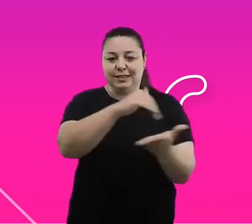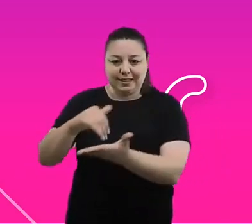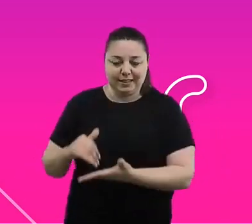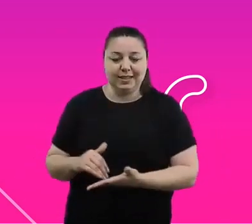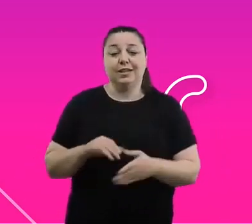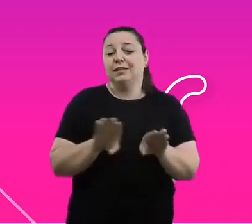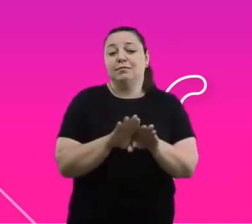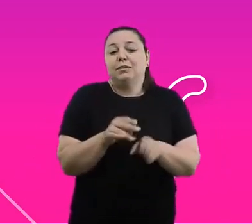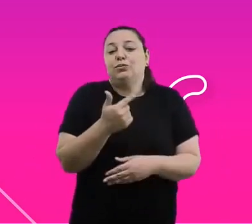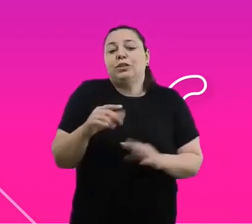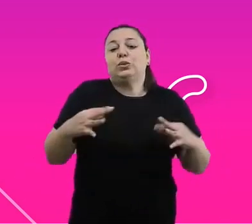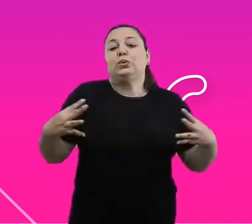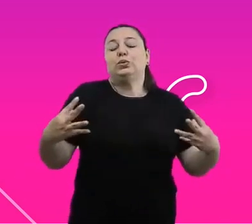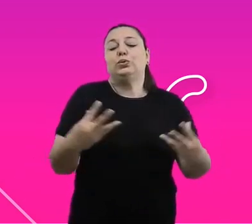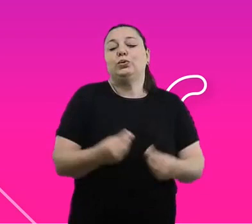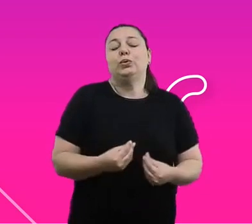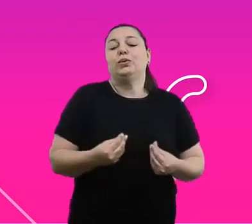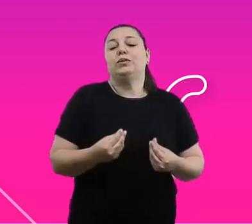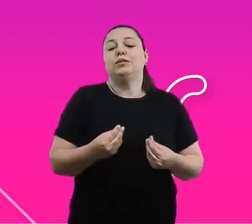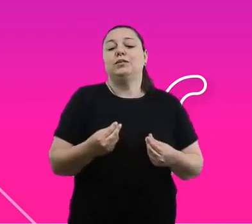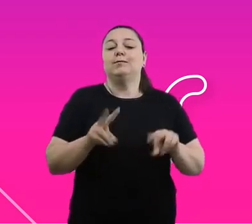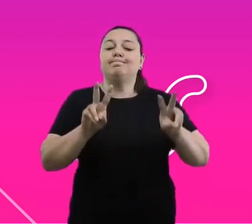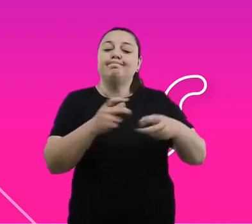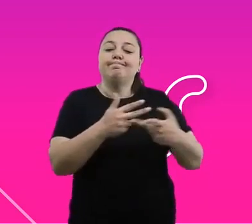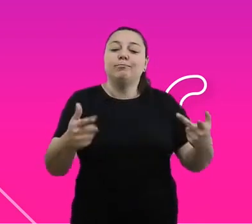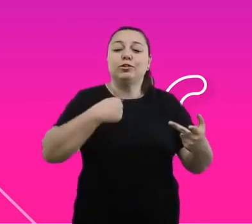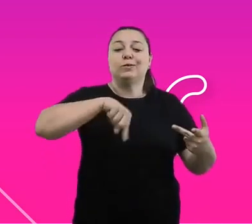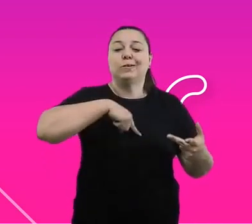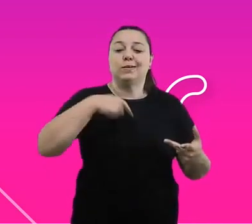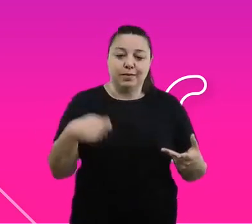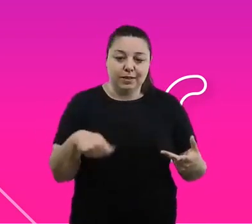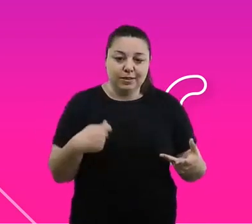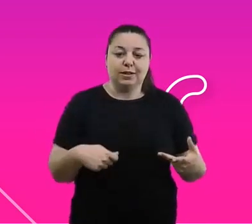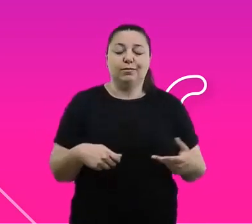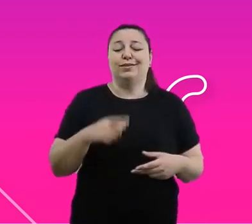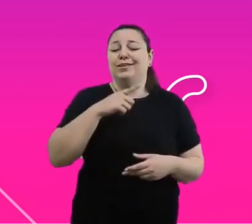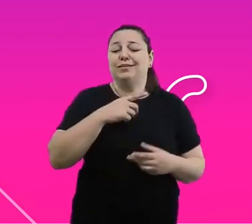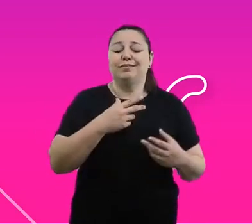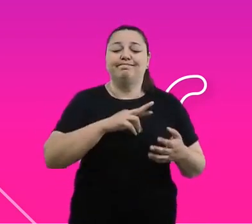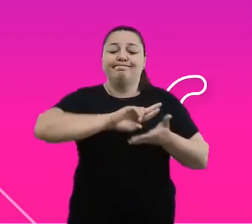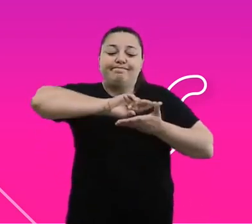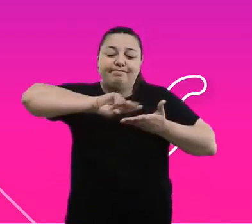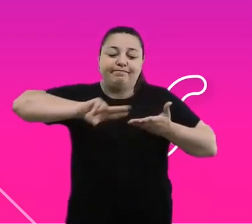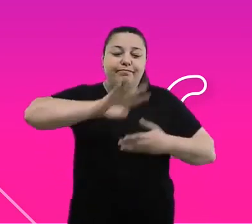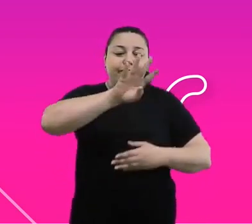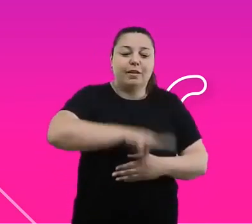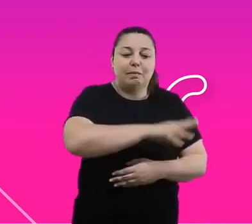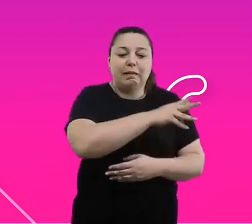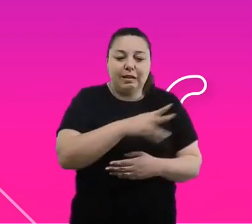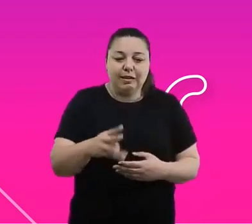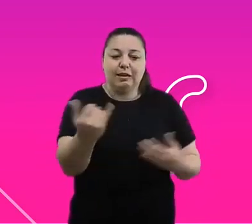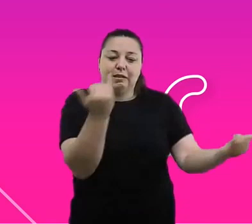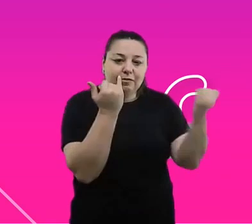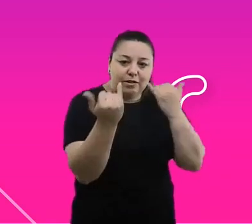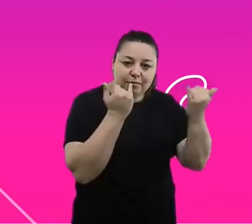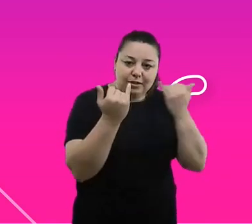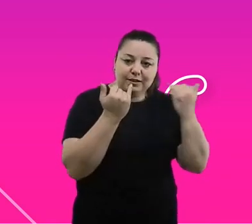acaba gerando um problema de ter um monte de planilhas paralelas que também nos trazem informações importantes para o